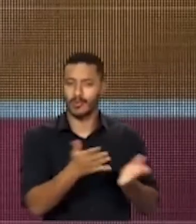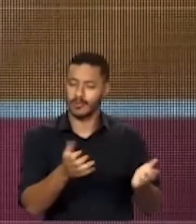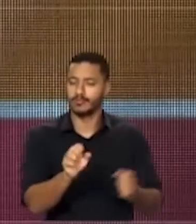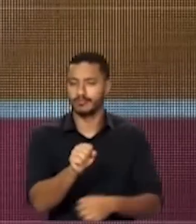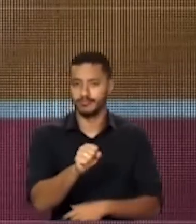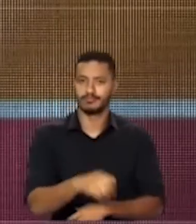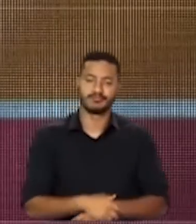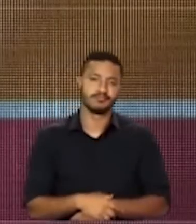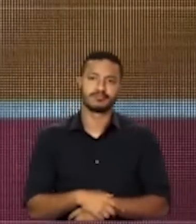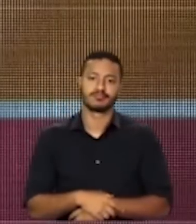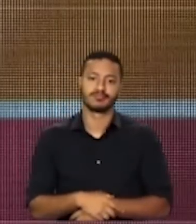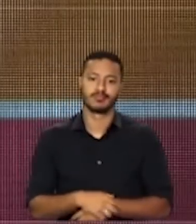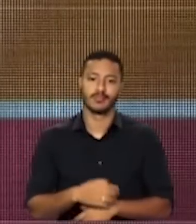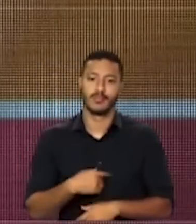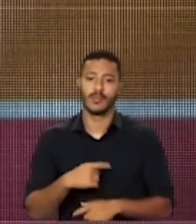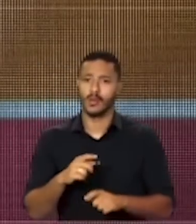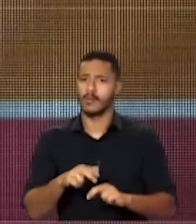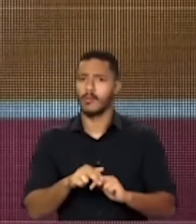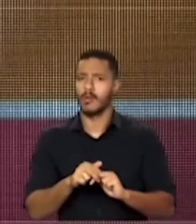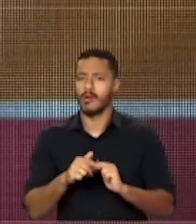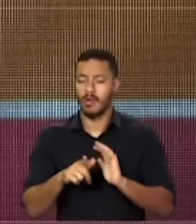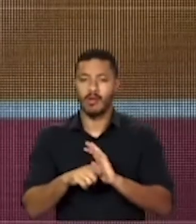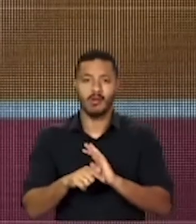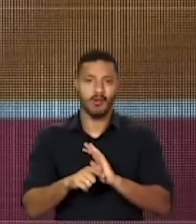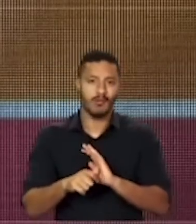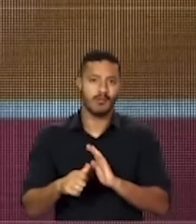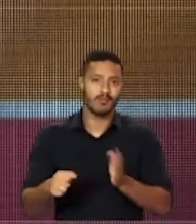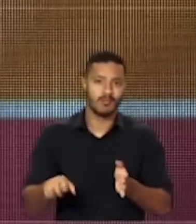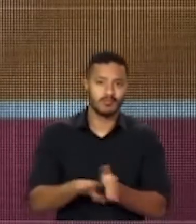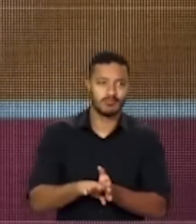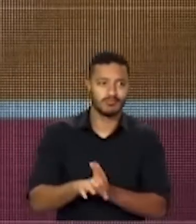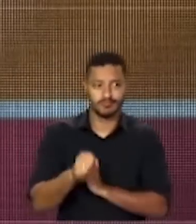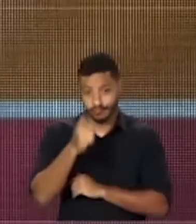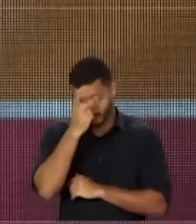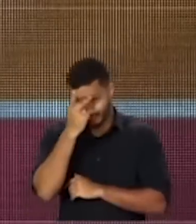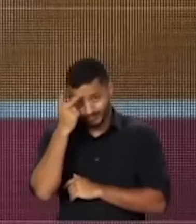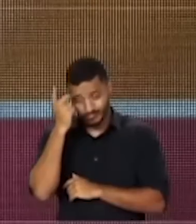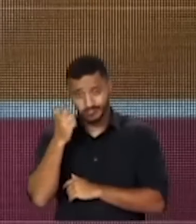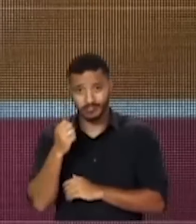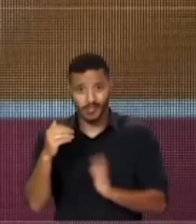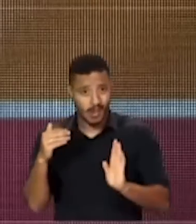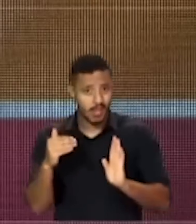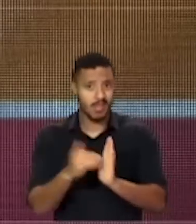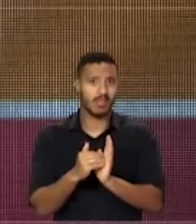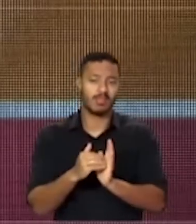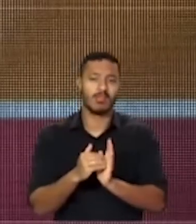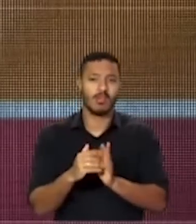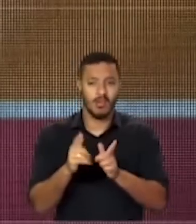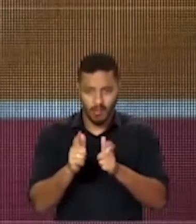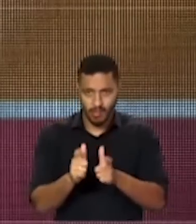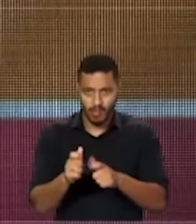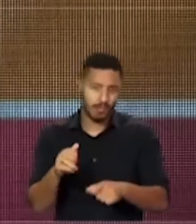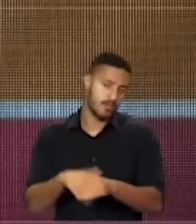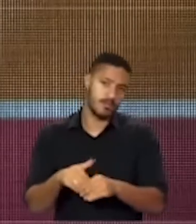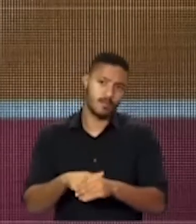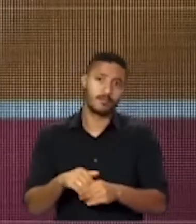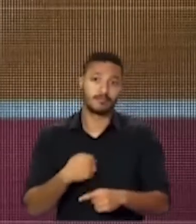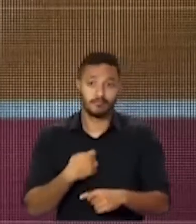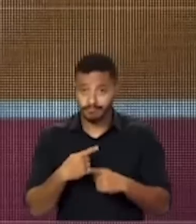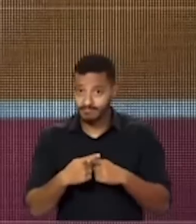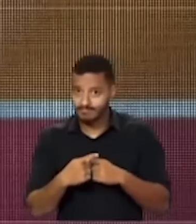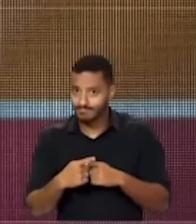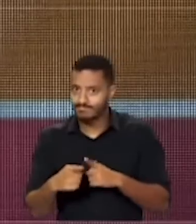casos, retardou a chegada dos eleitores até a sessão eleitoral, mas